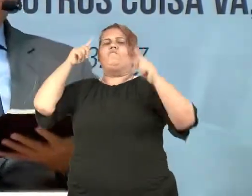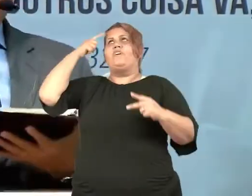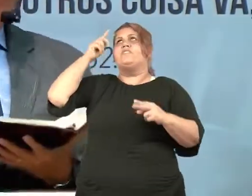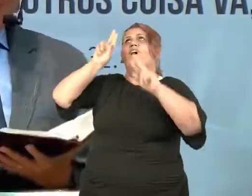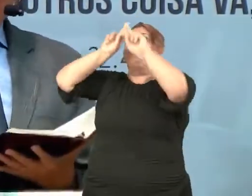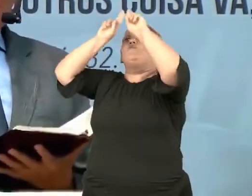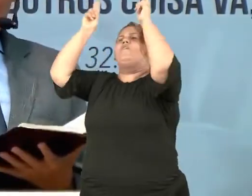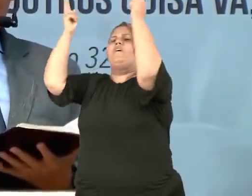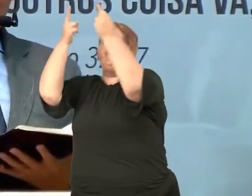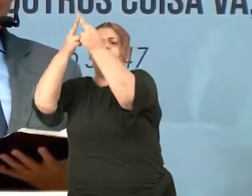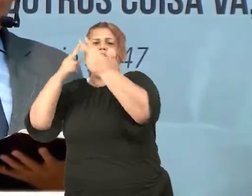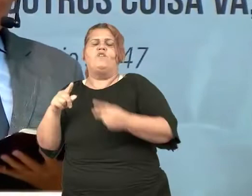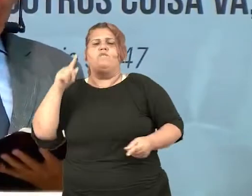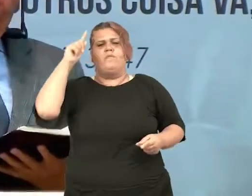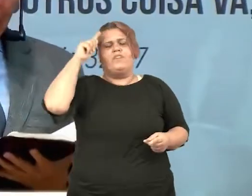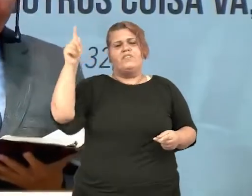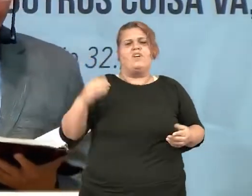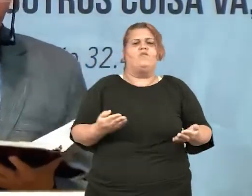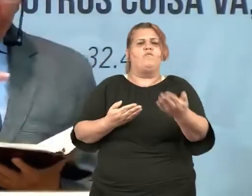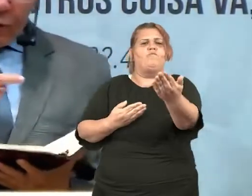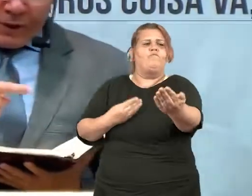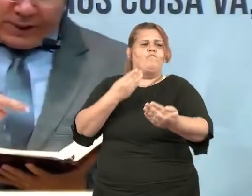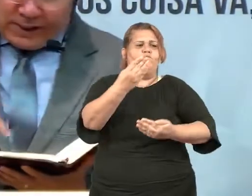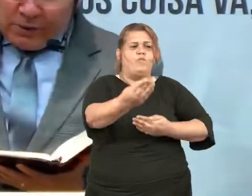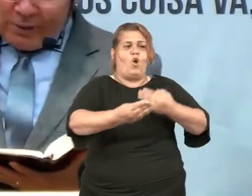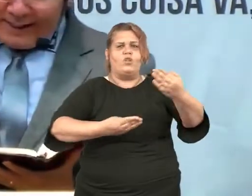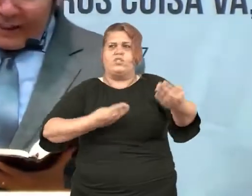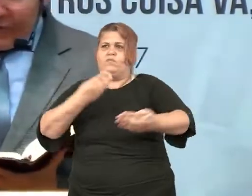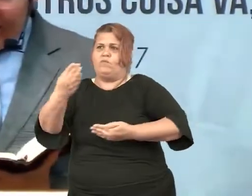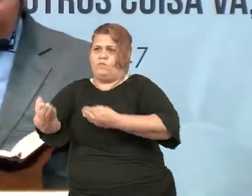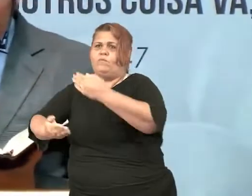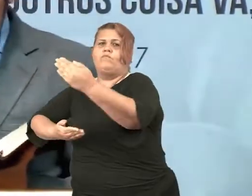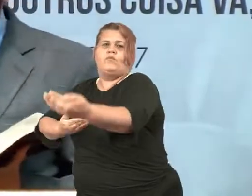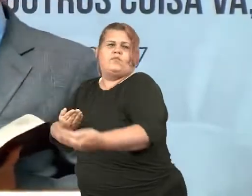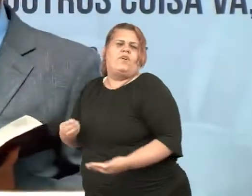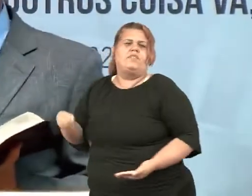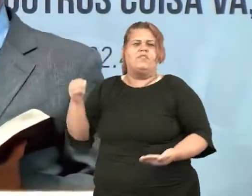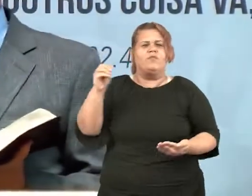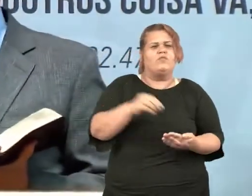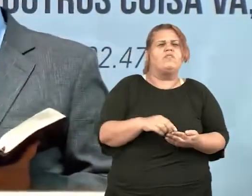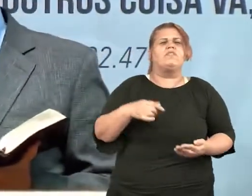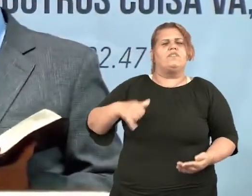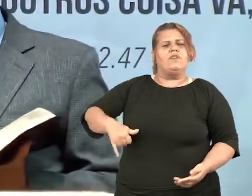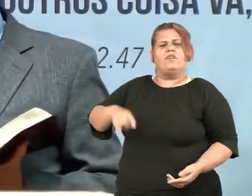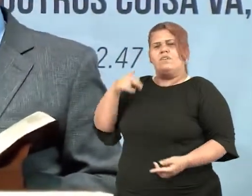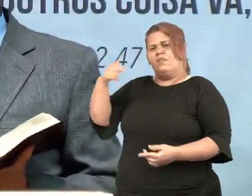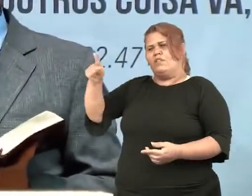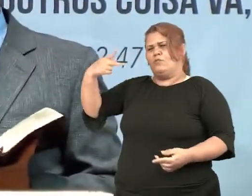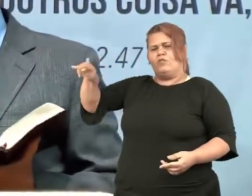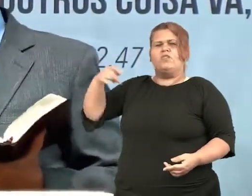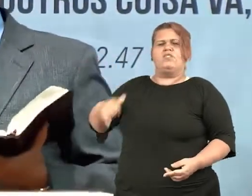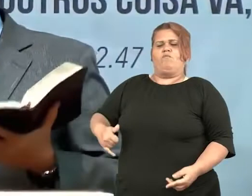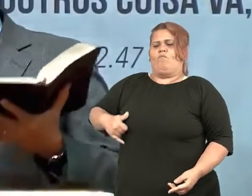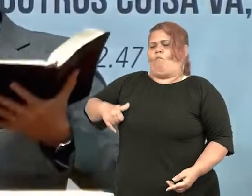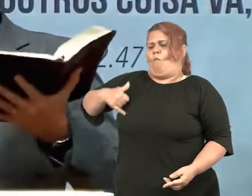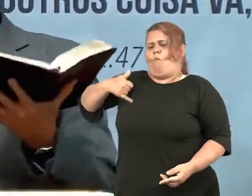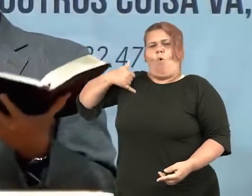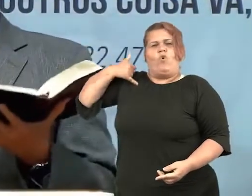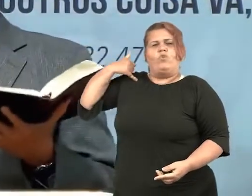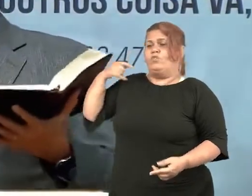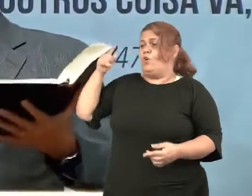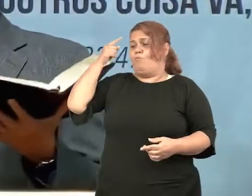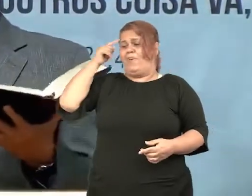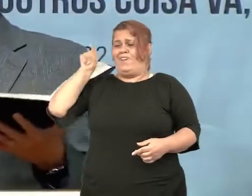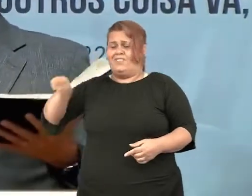você mesmo, também no outro. Porque essas pessoas que estão com essas vãs pretensões e arrogantes pretensões, elas estão